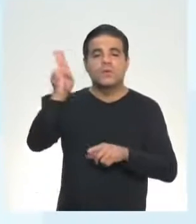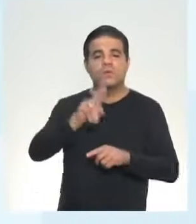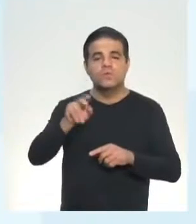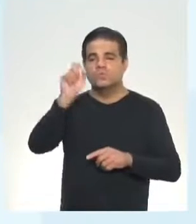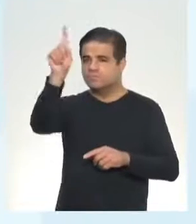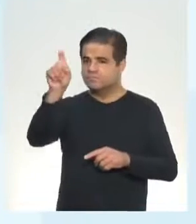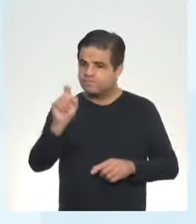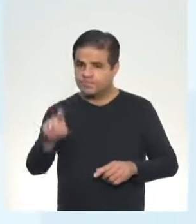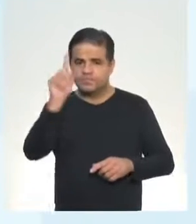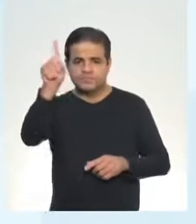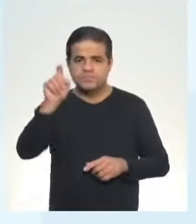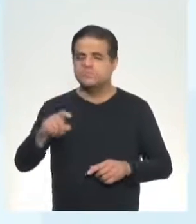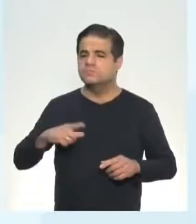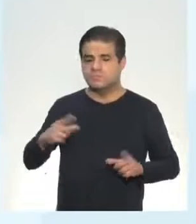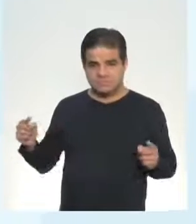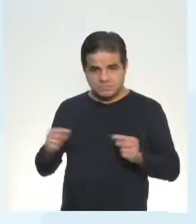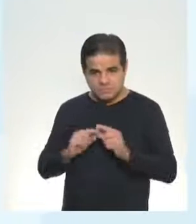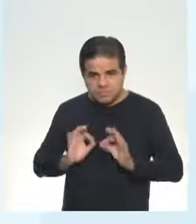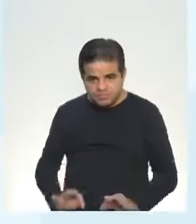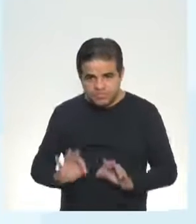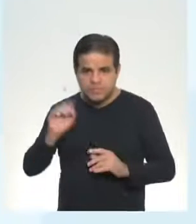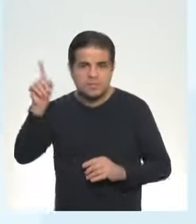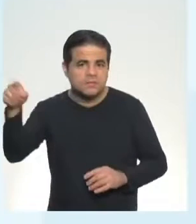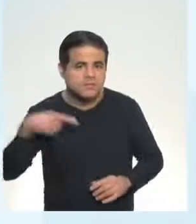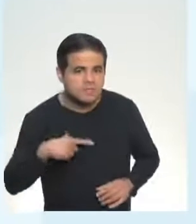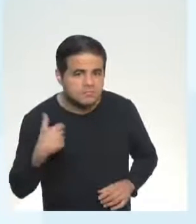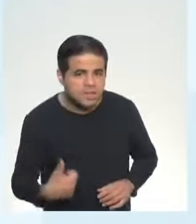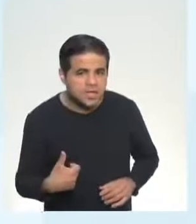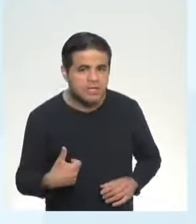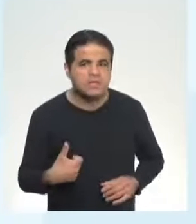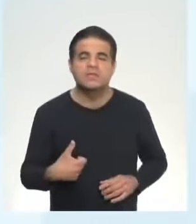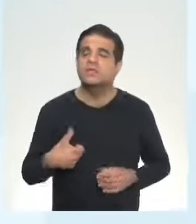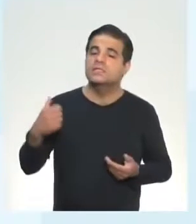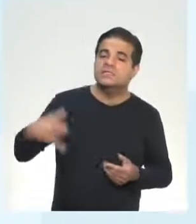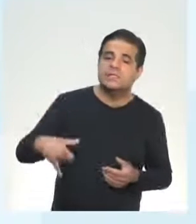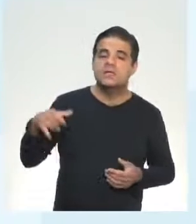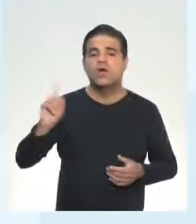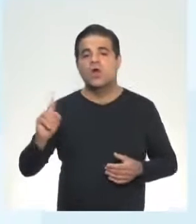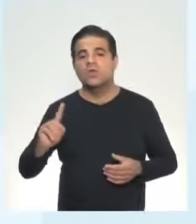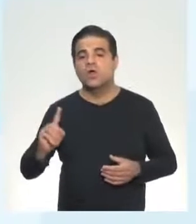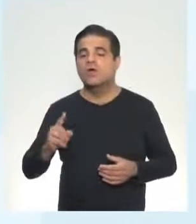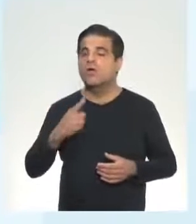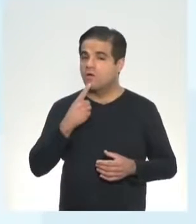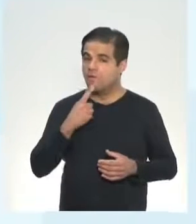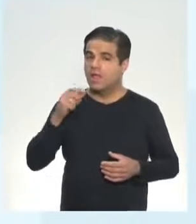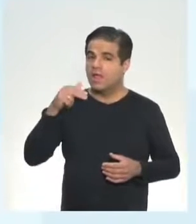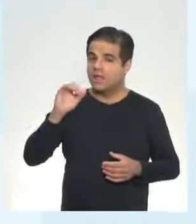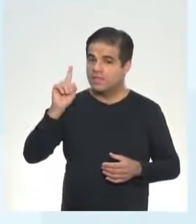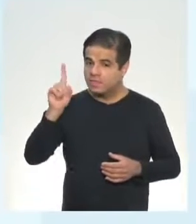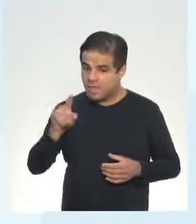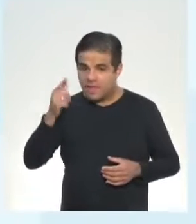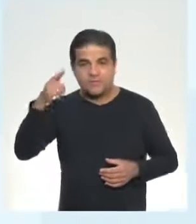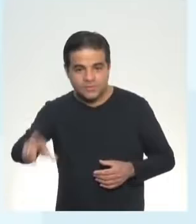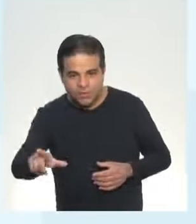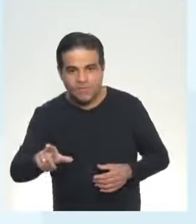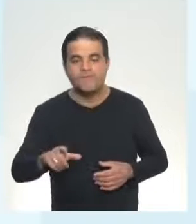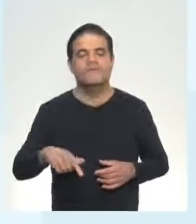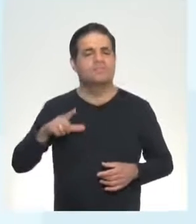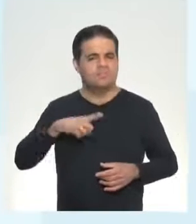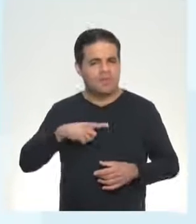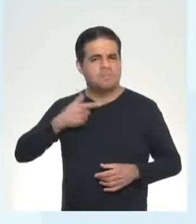ponto de exclamação, nessa carta, é adequado? Né? Sim ou não? Eu já falei o né de novo. Depois, e ainda